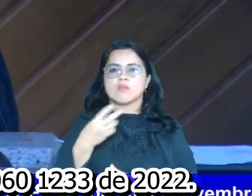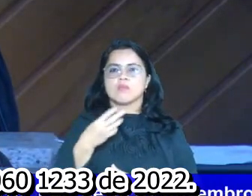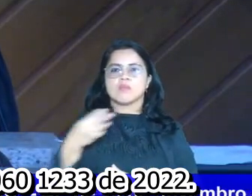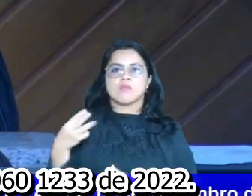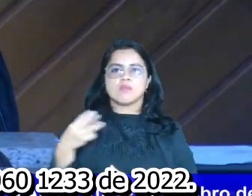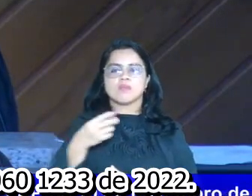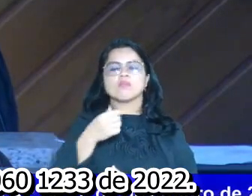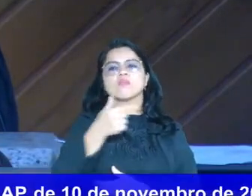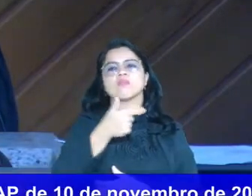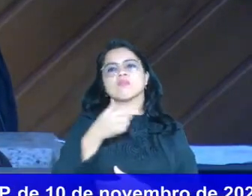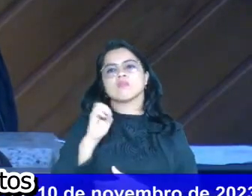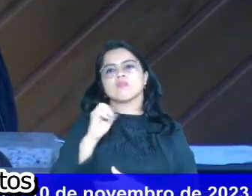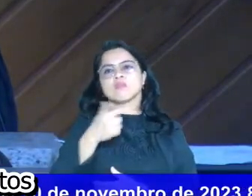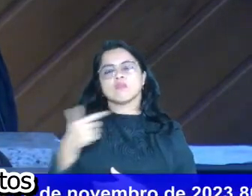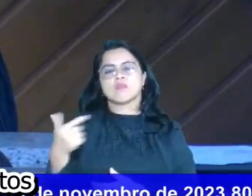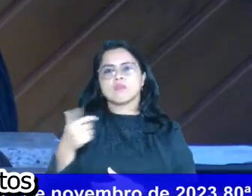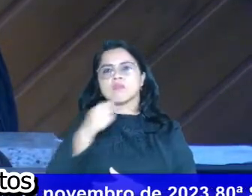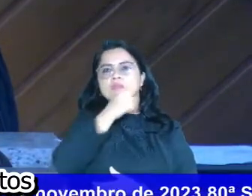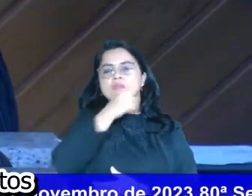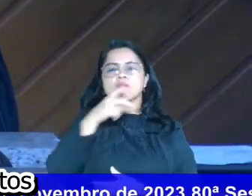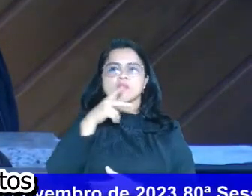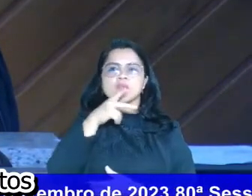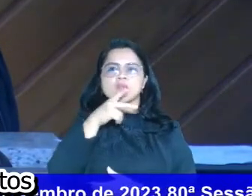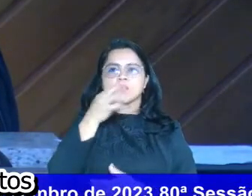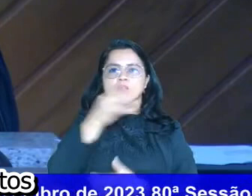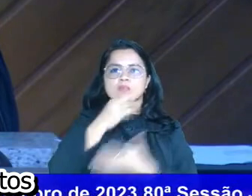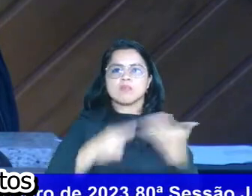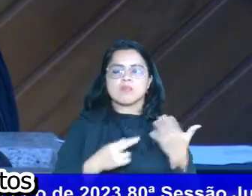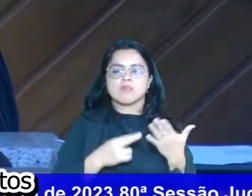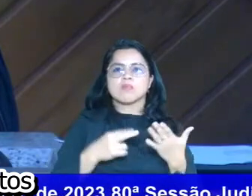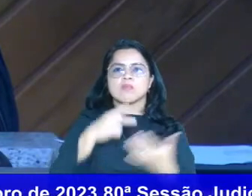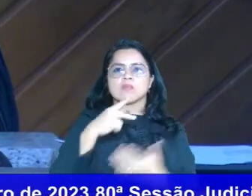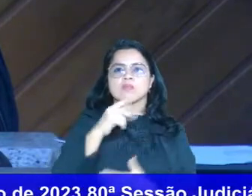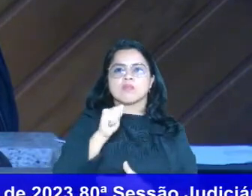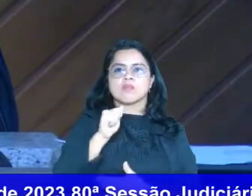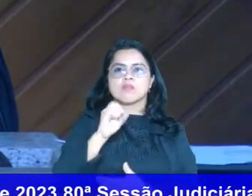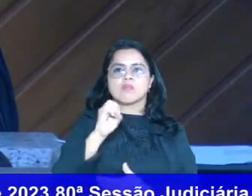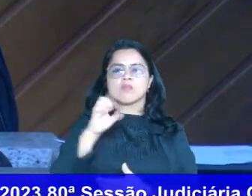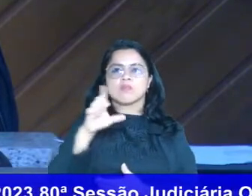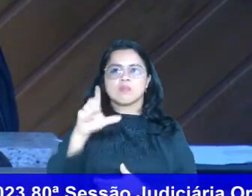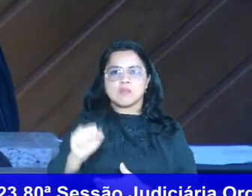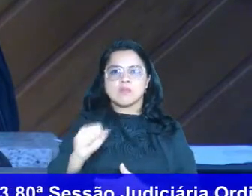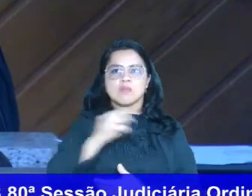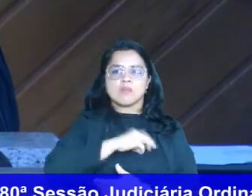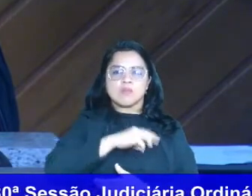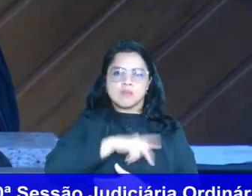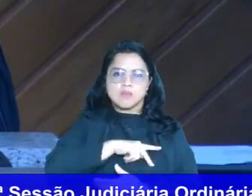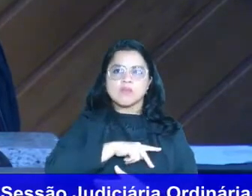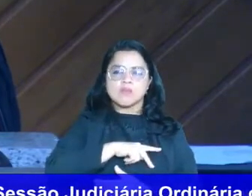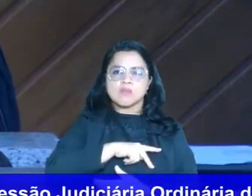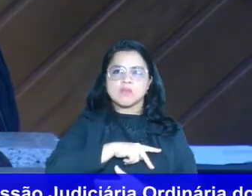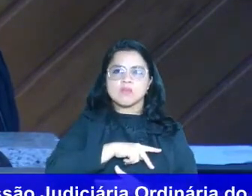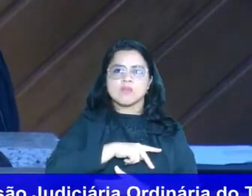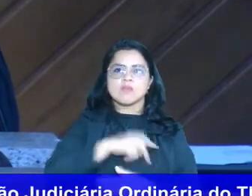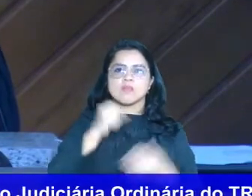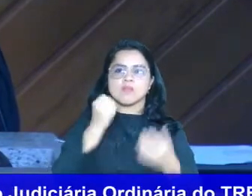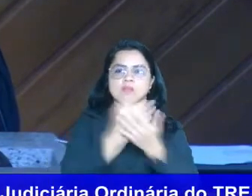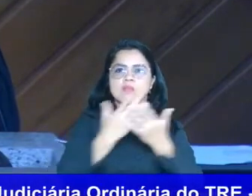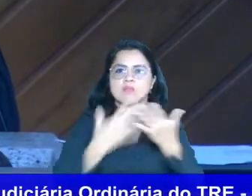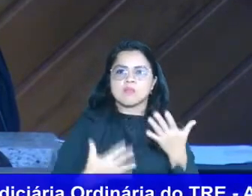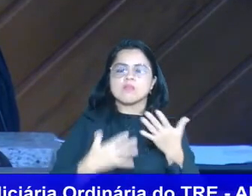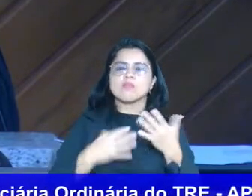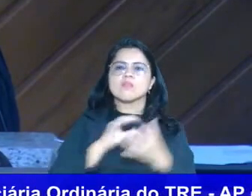0601233 de 2022, origem Macapá, relatora juíza Paola Santos, embargante Ministério Público Eleitoral, embargada